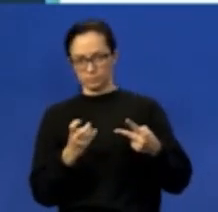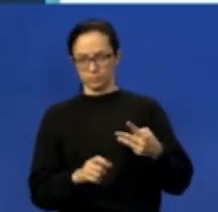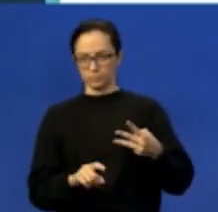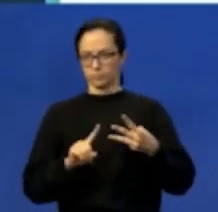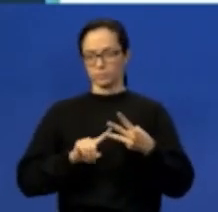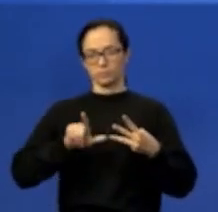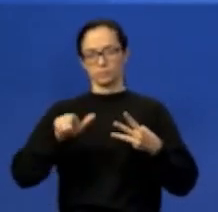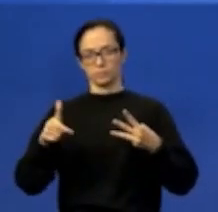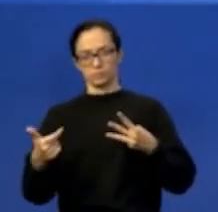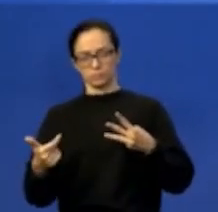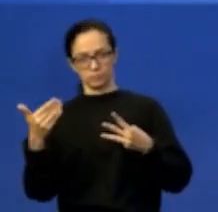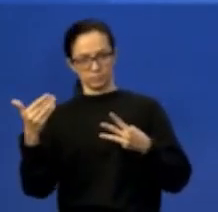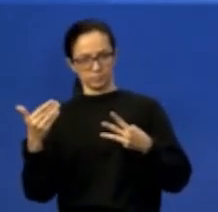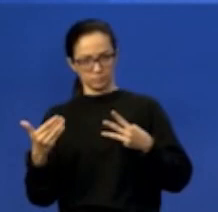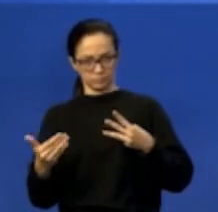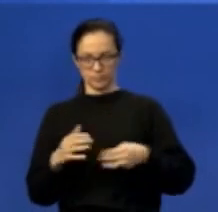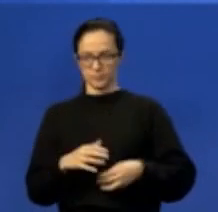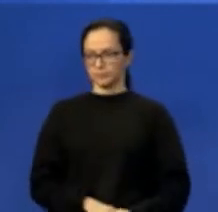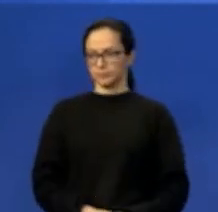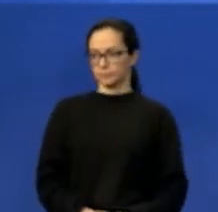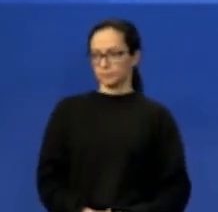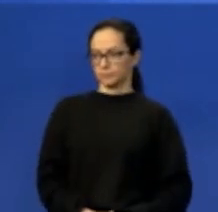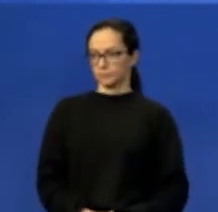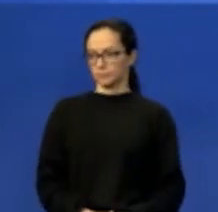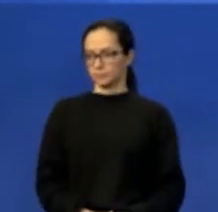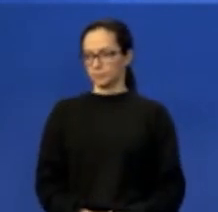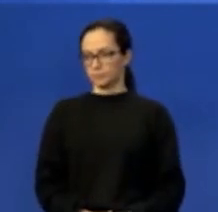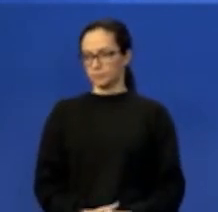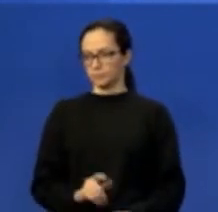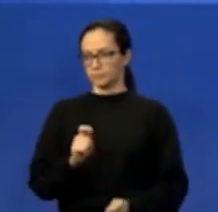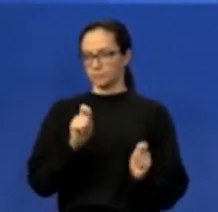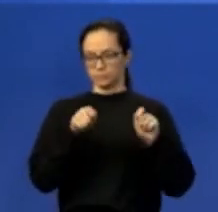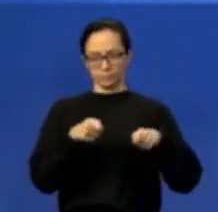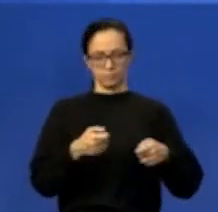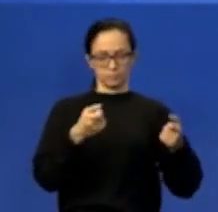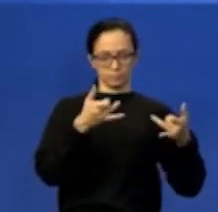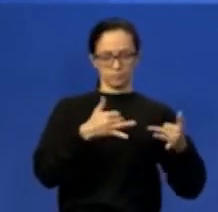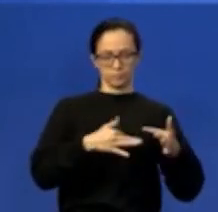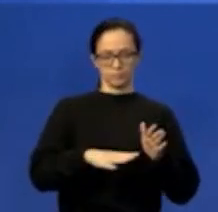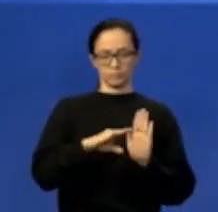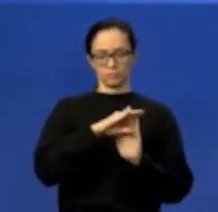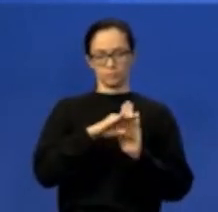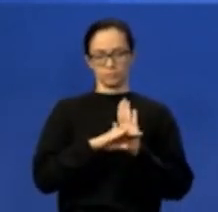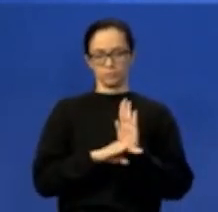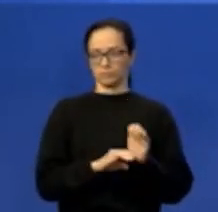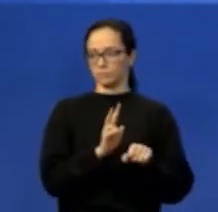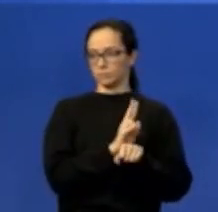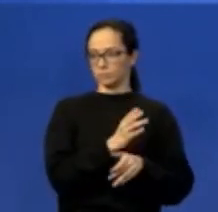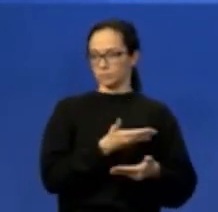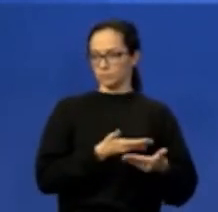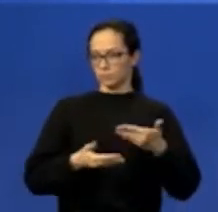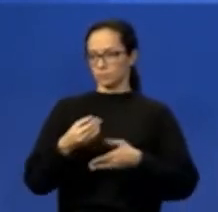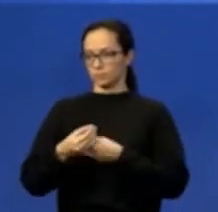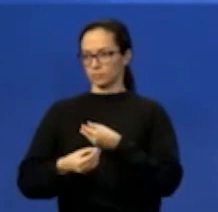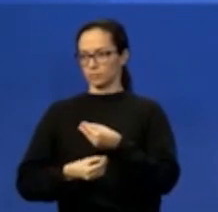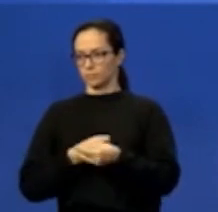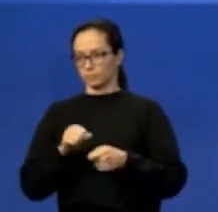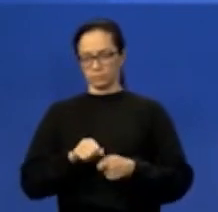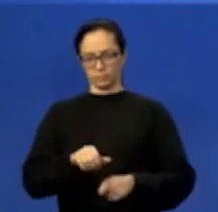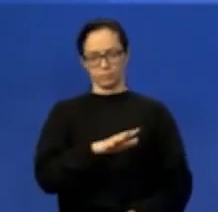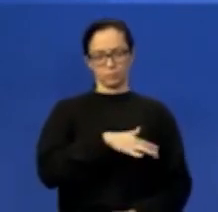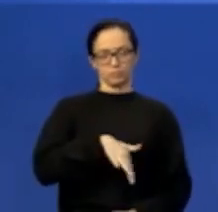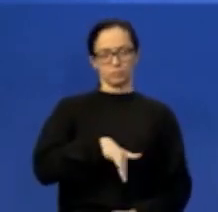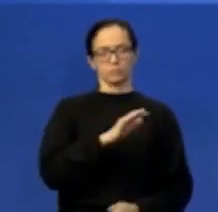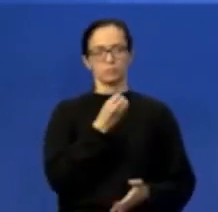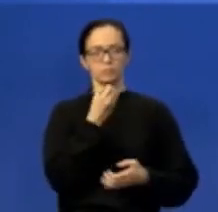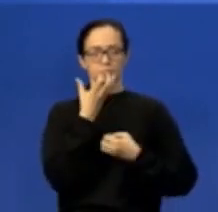fase pós-analítica. A fase pré-analítica, ela diz respeito a todos os cuidados, ao preparo do paciente, a todas aquelas